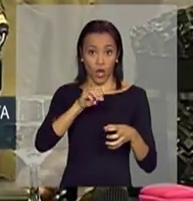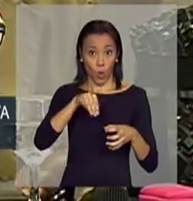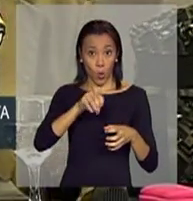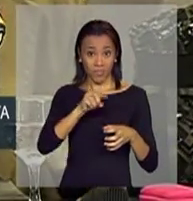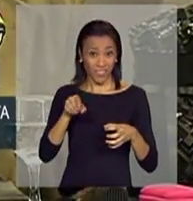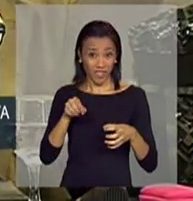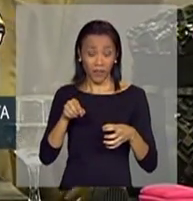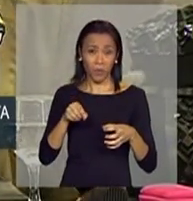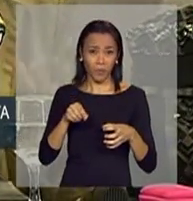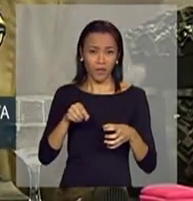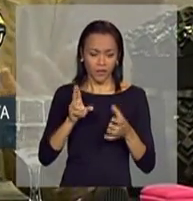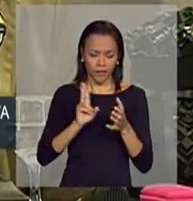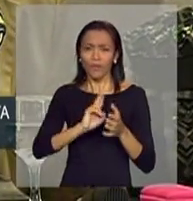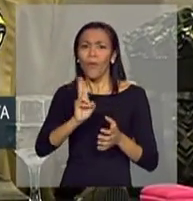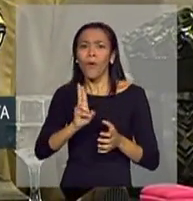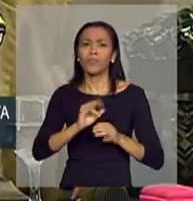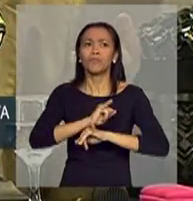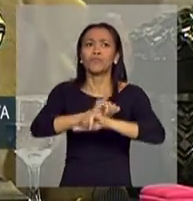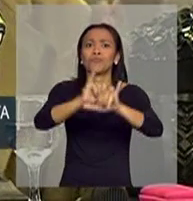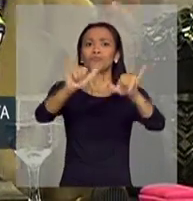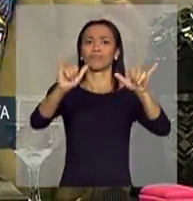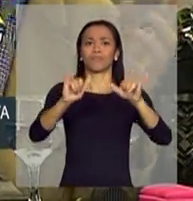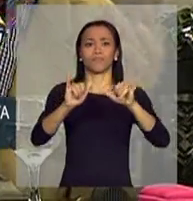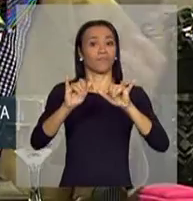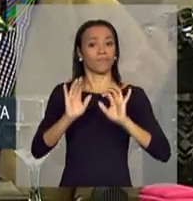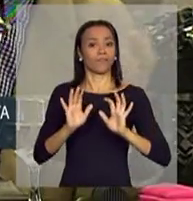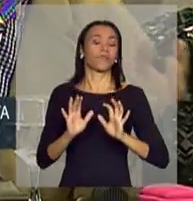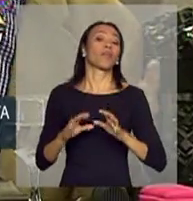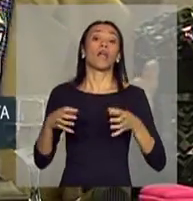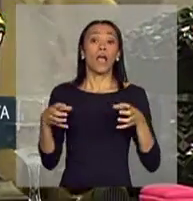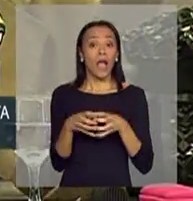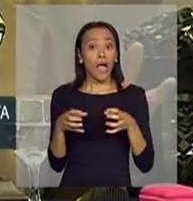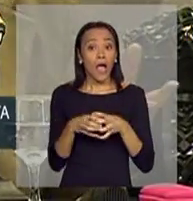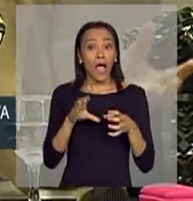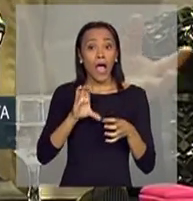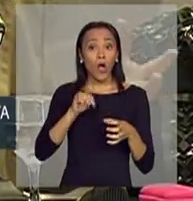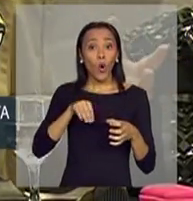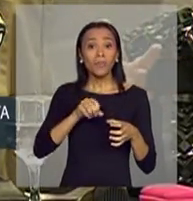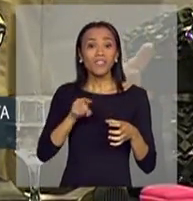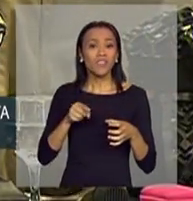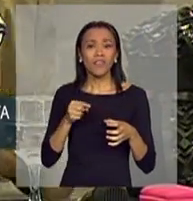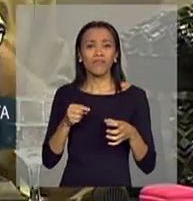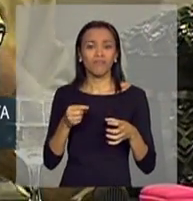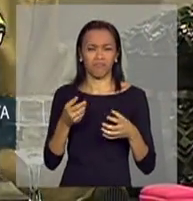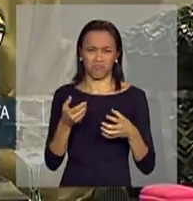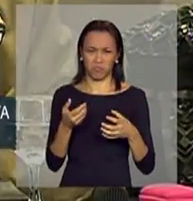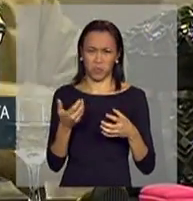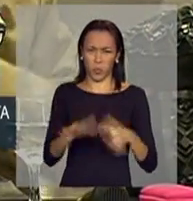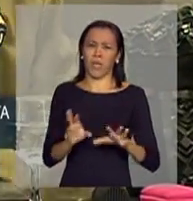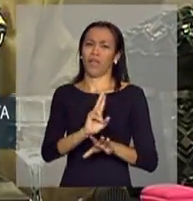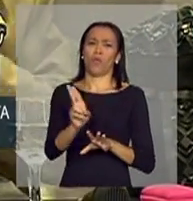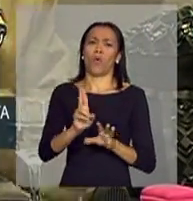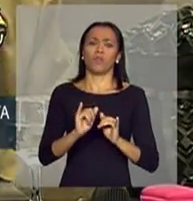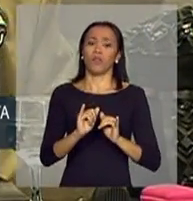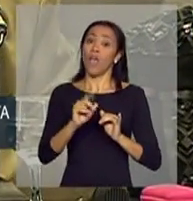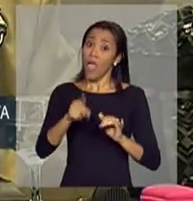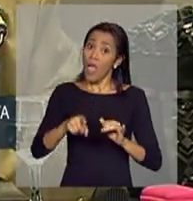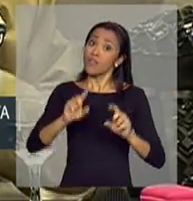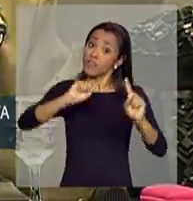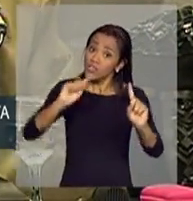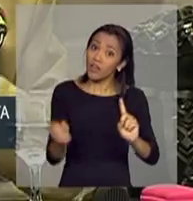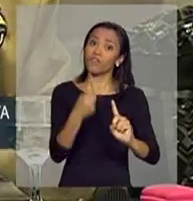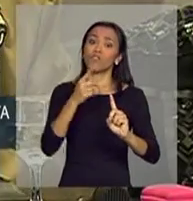nomes. Também foi outra boataria. A comissão é contra nomes. Qual é essa? É o desafio de todas as